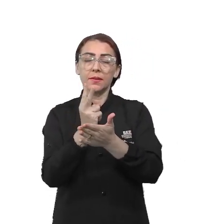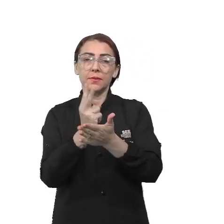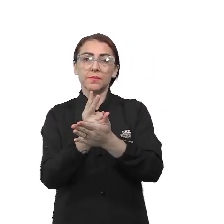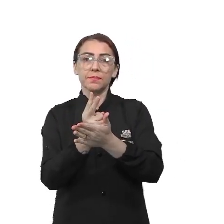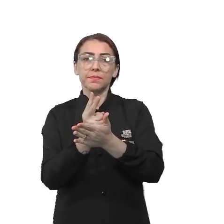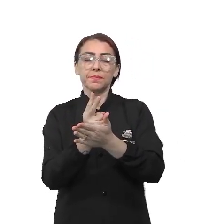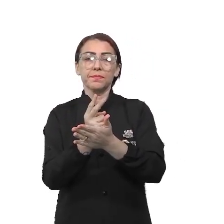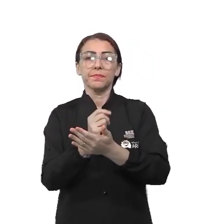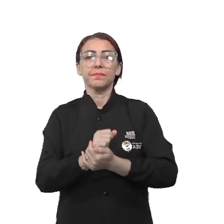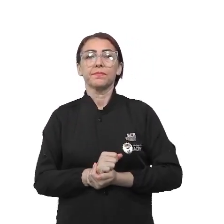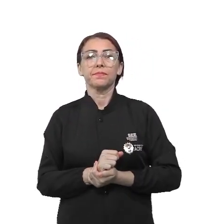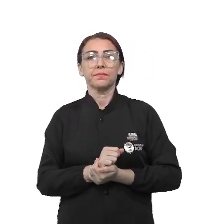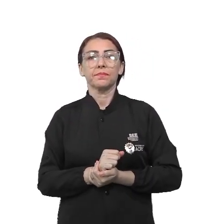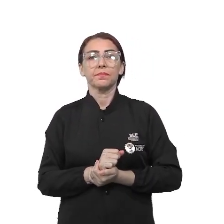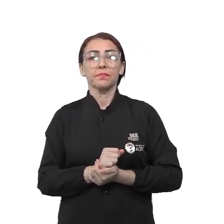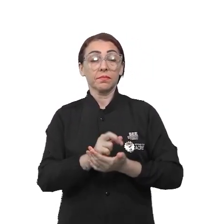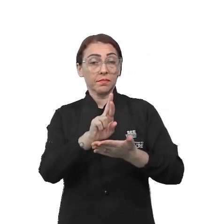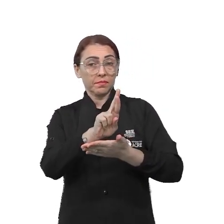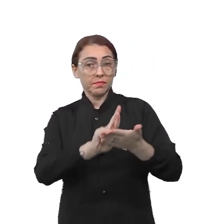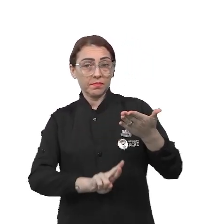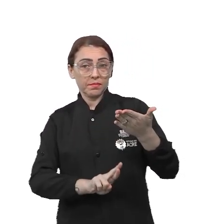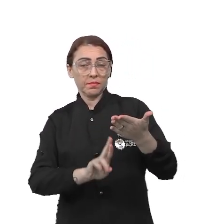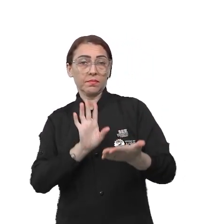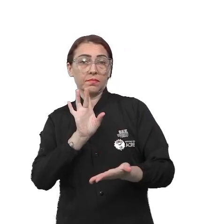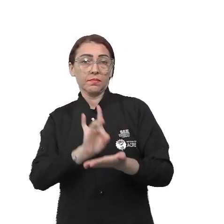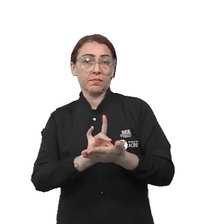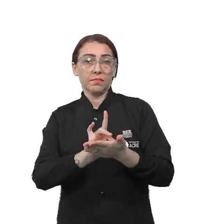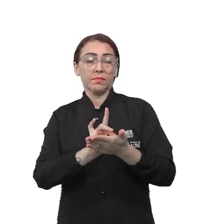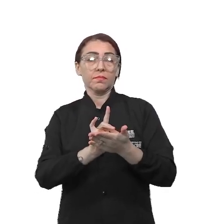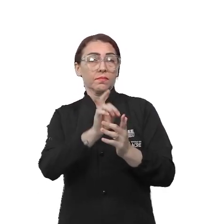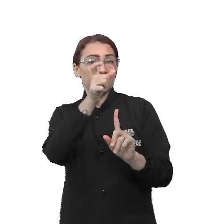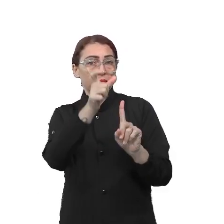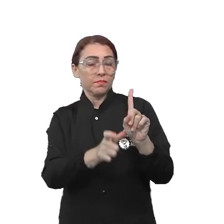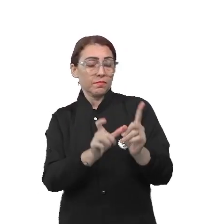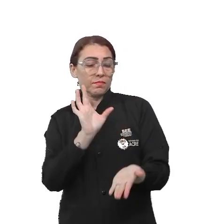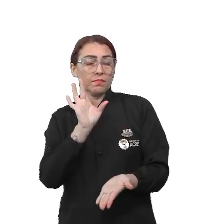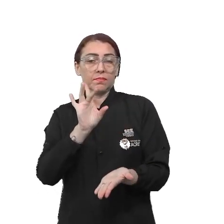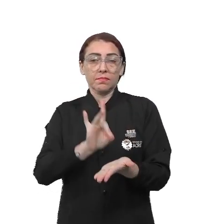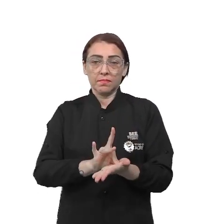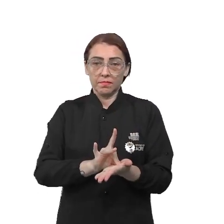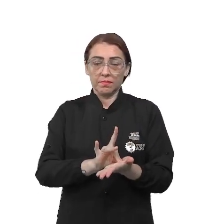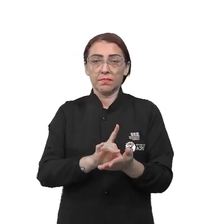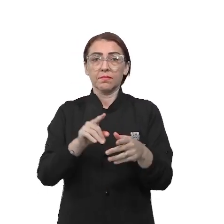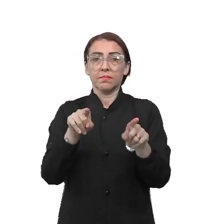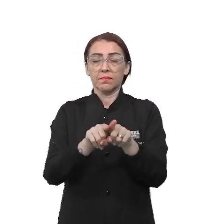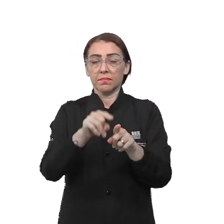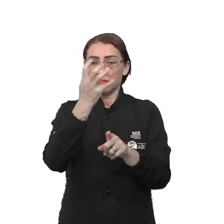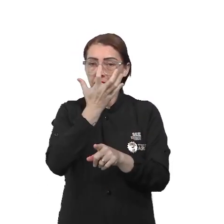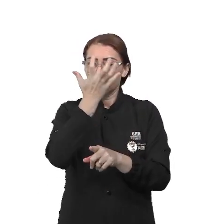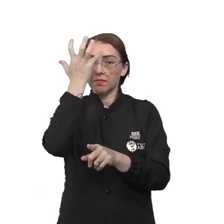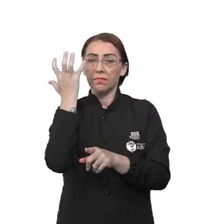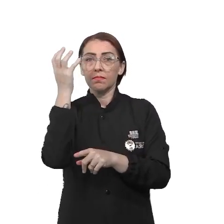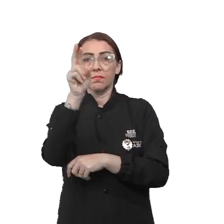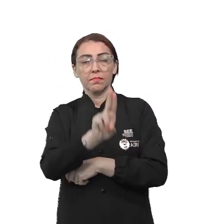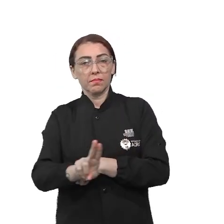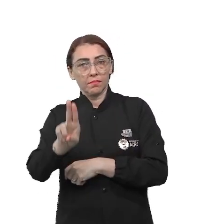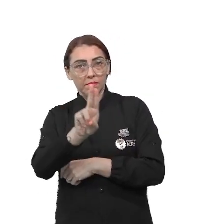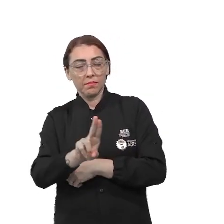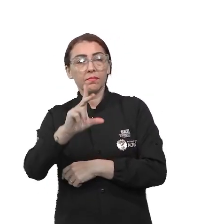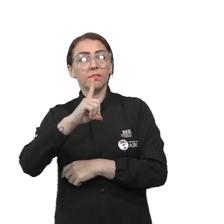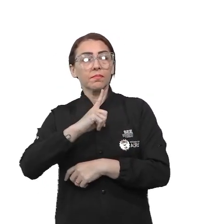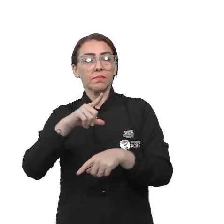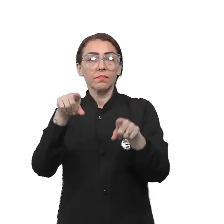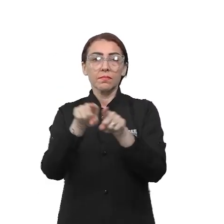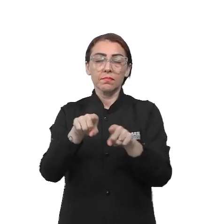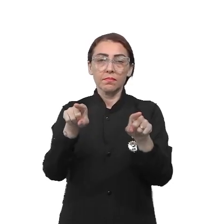fosse um roteiro fixo, né? Os personagens eram fixos. Então, além da máscara em que eles utilizavam, tinham